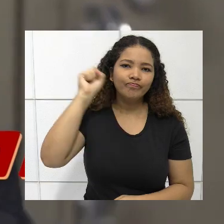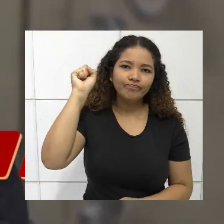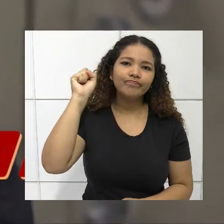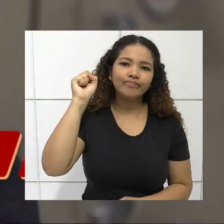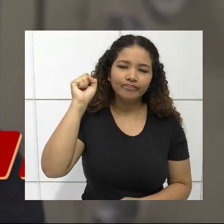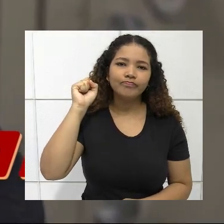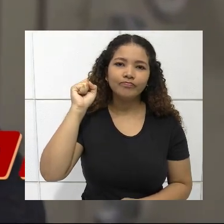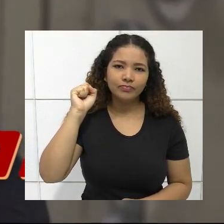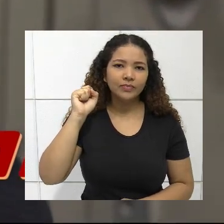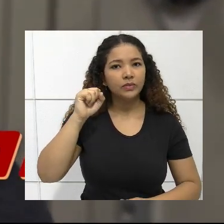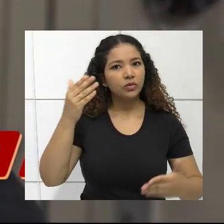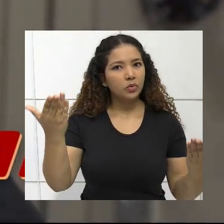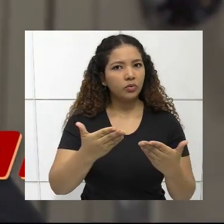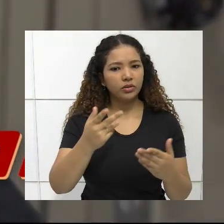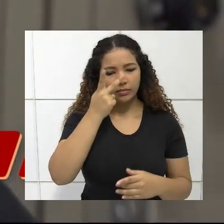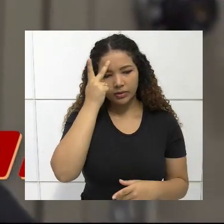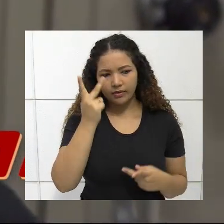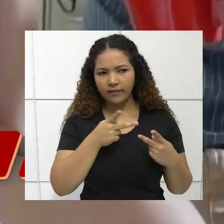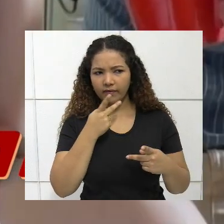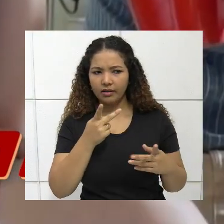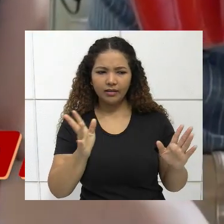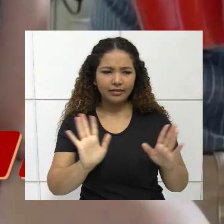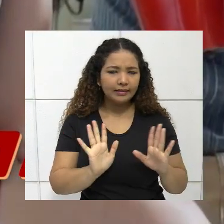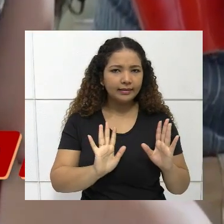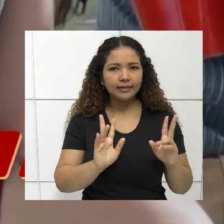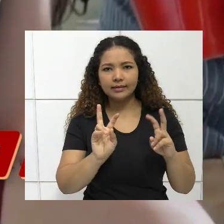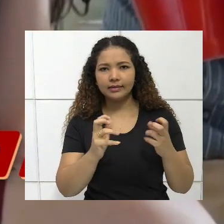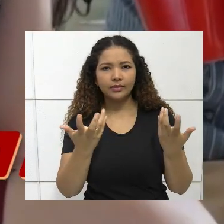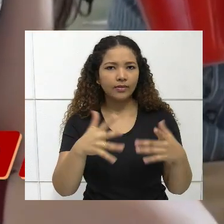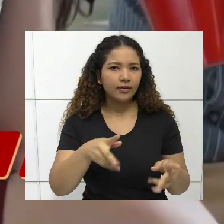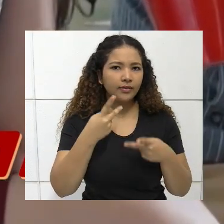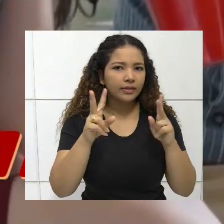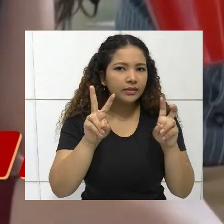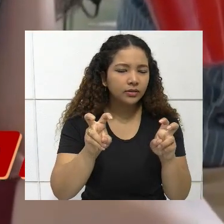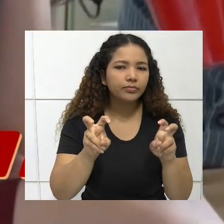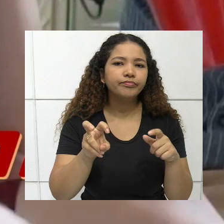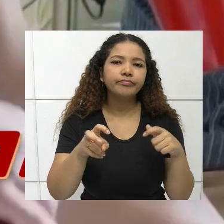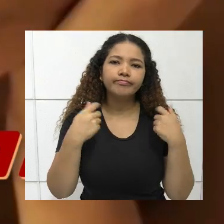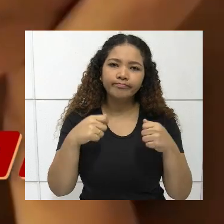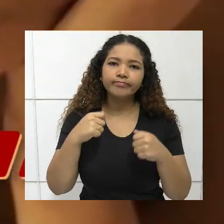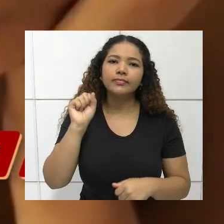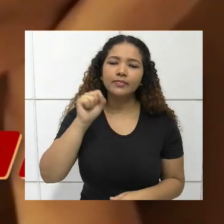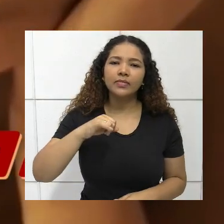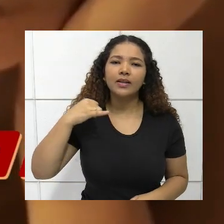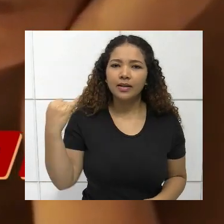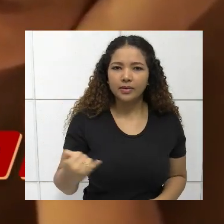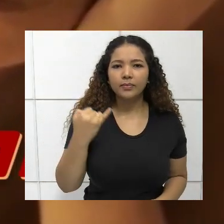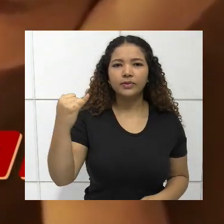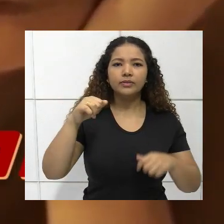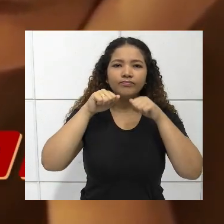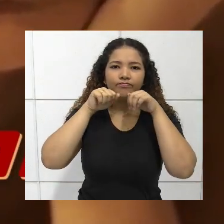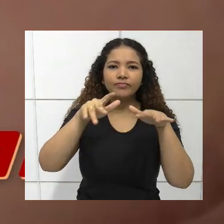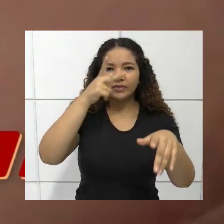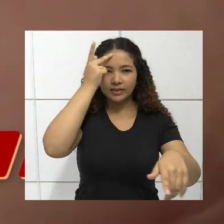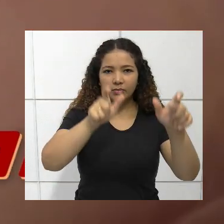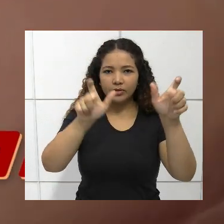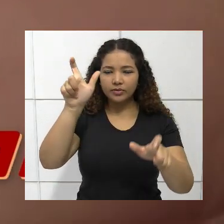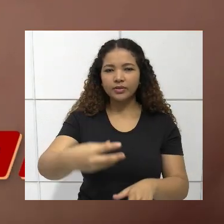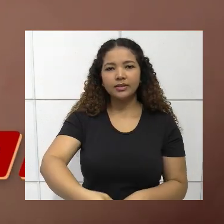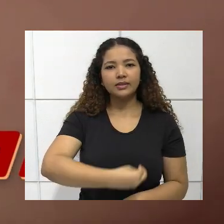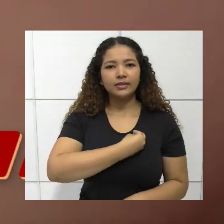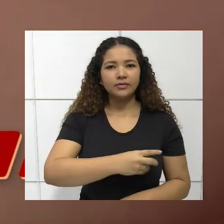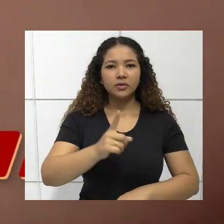como tabu. É importante falar sobre o assunto para que as pessoas que estejam passando por momentos difíceis e de crise